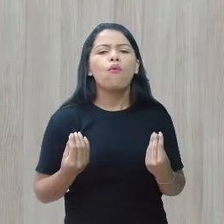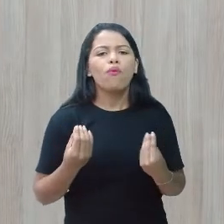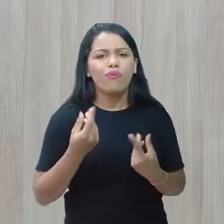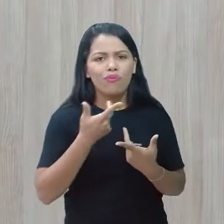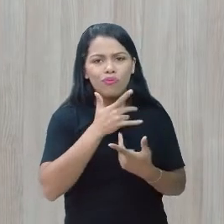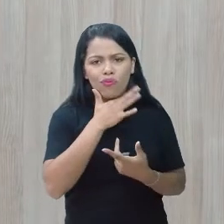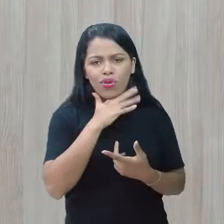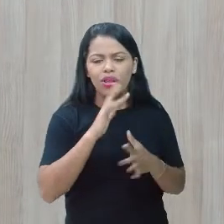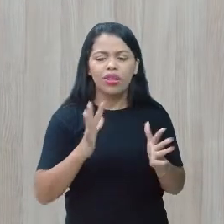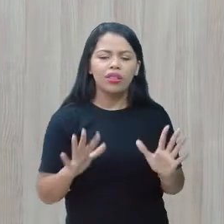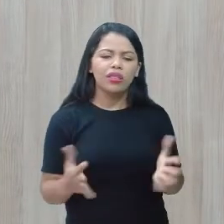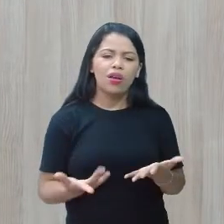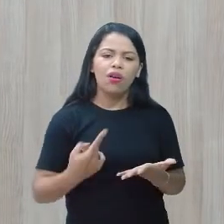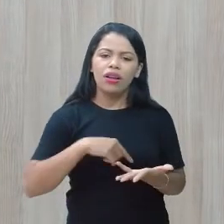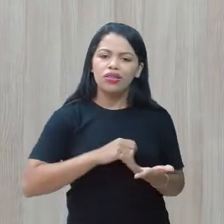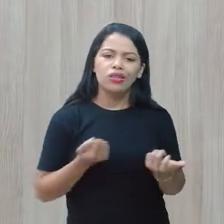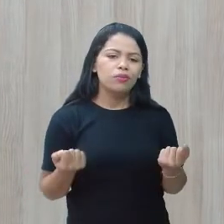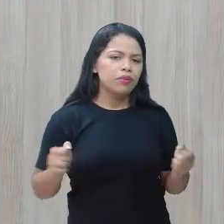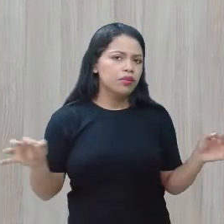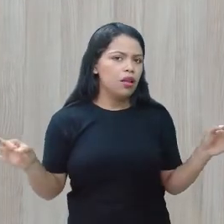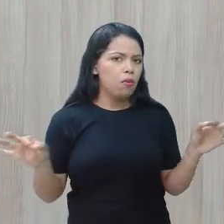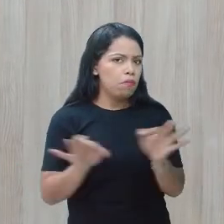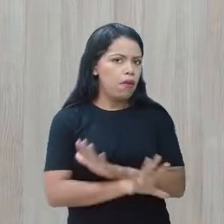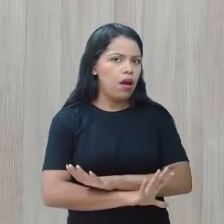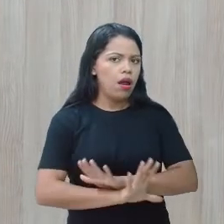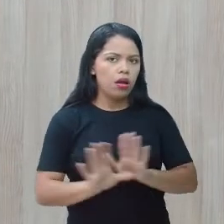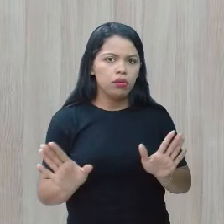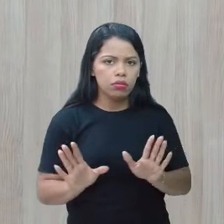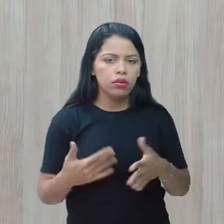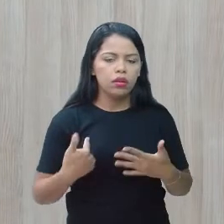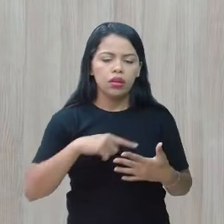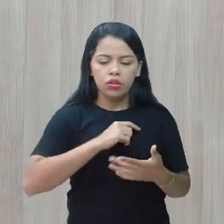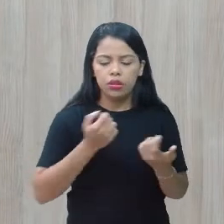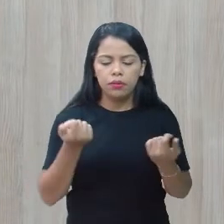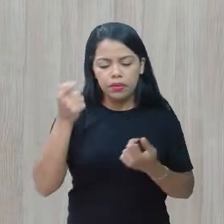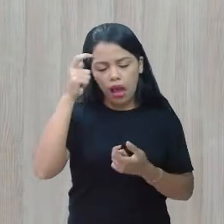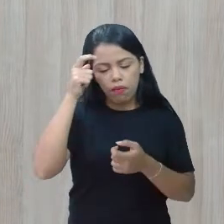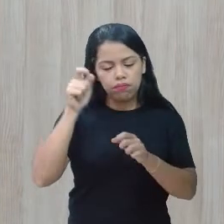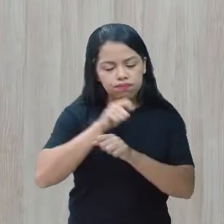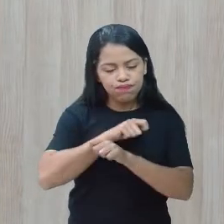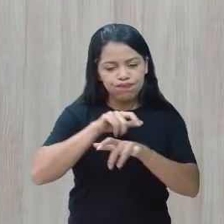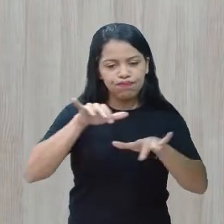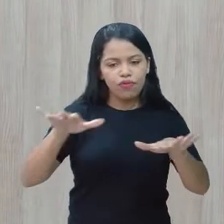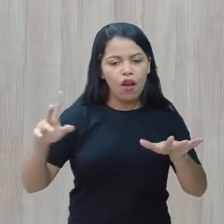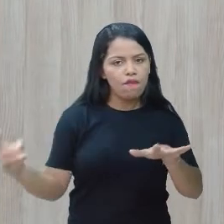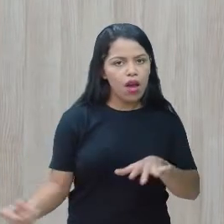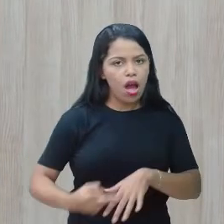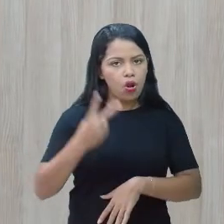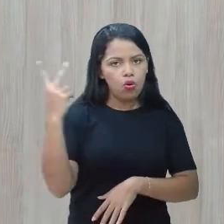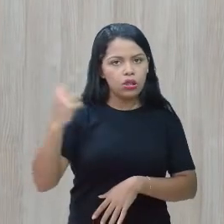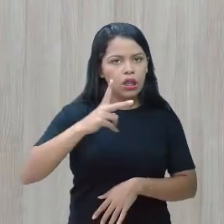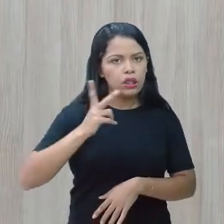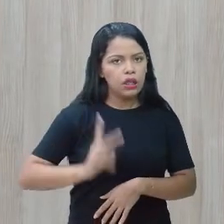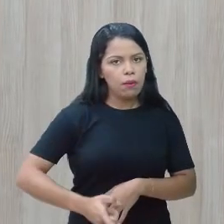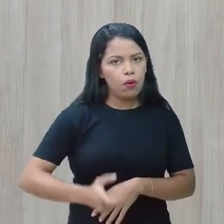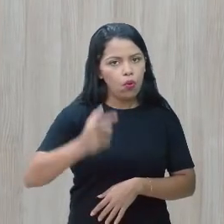e precisamos estar trabalhando, conscientizando, valorizando isso